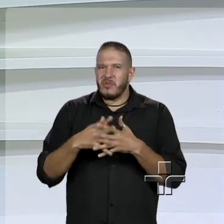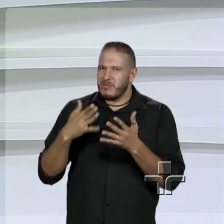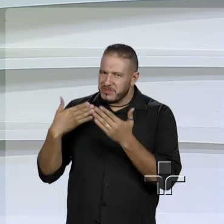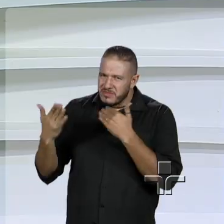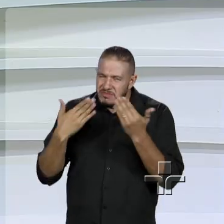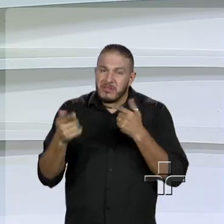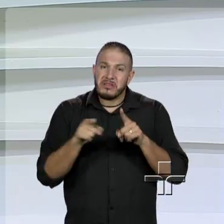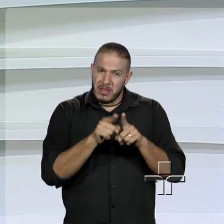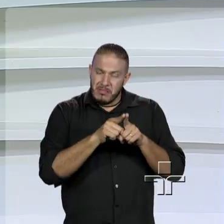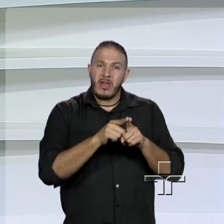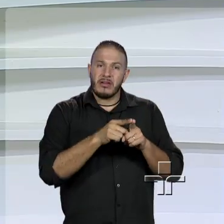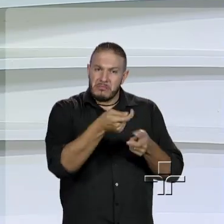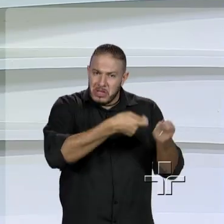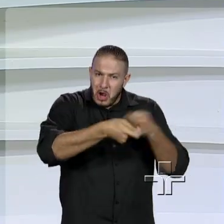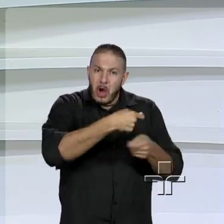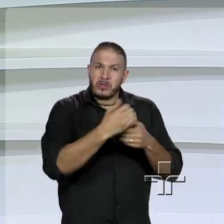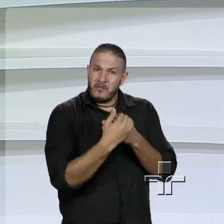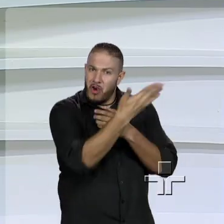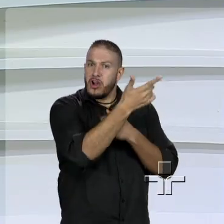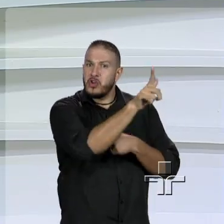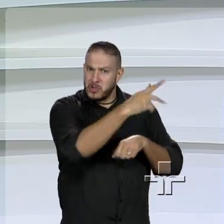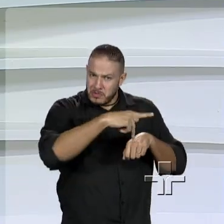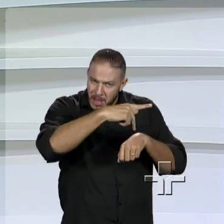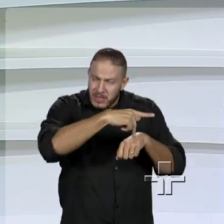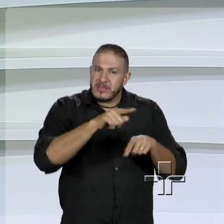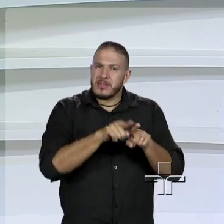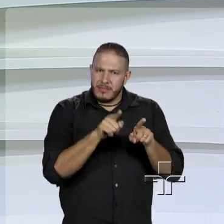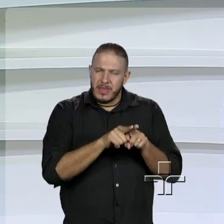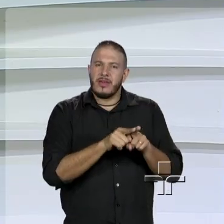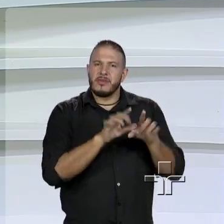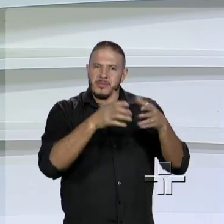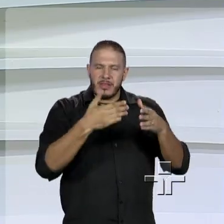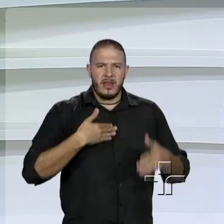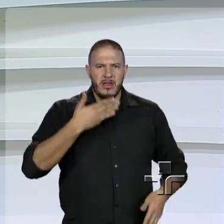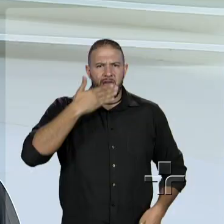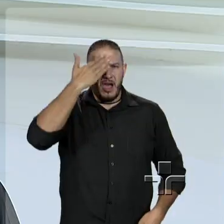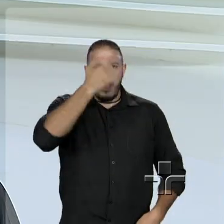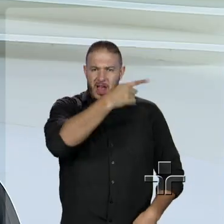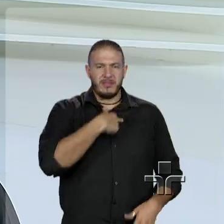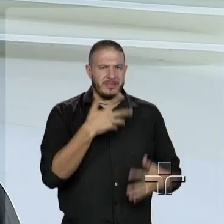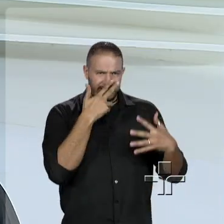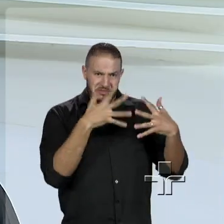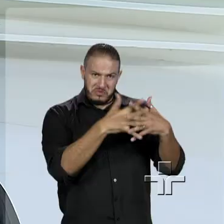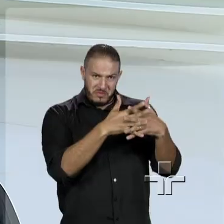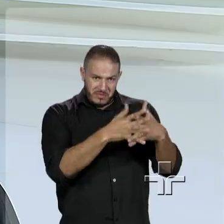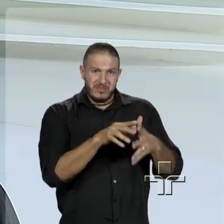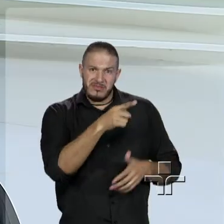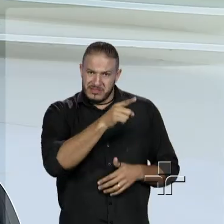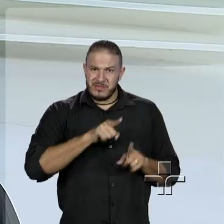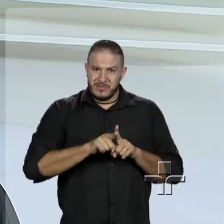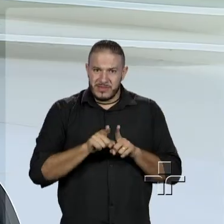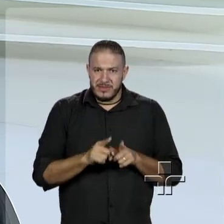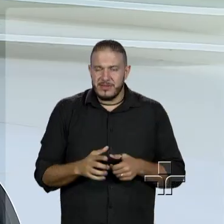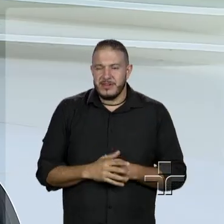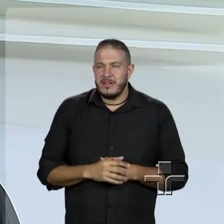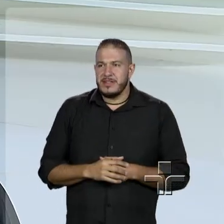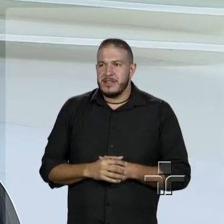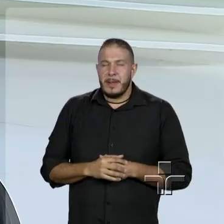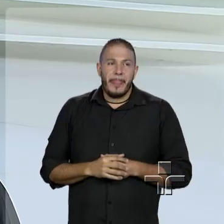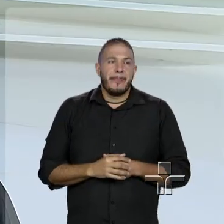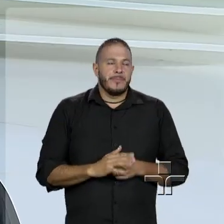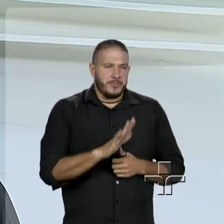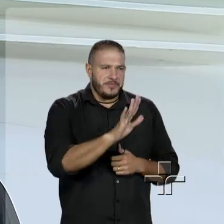com o mercado internacional, enfim, com a comunidade árabe. Mas enfim, começa a criar... Mara, eu acho o